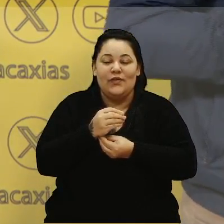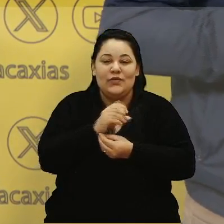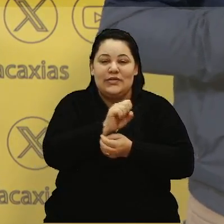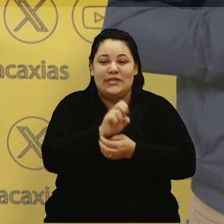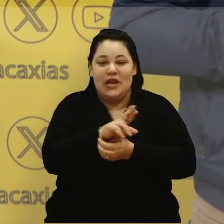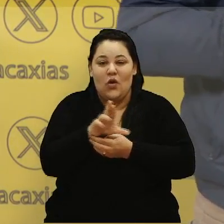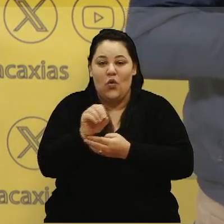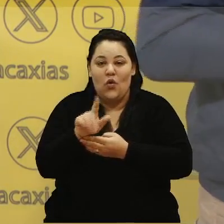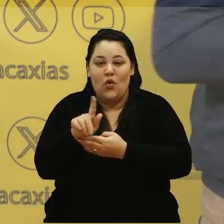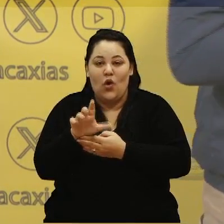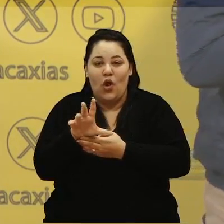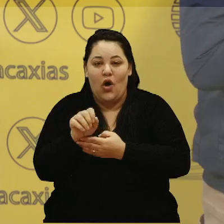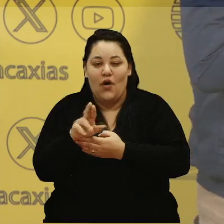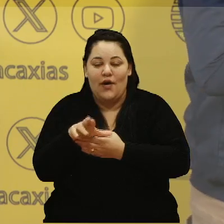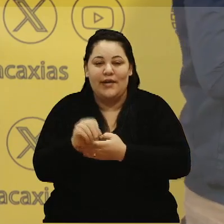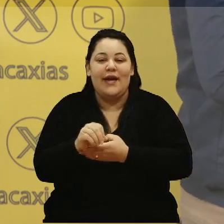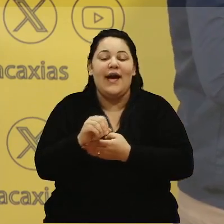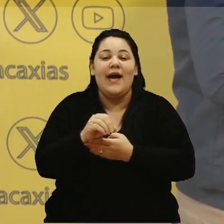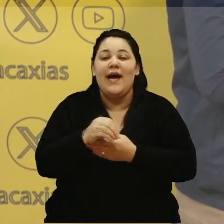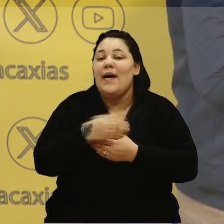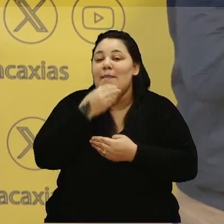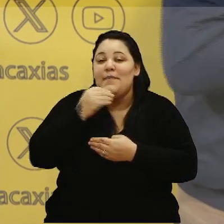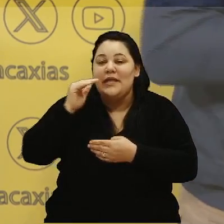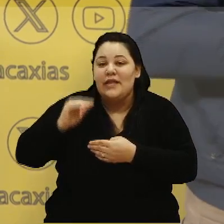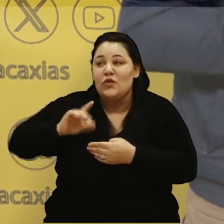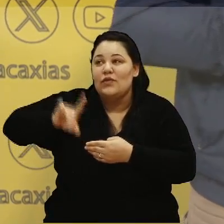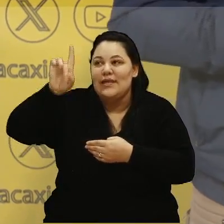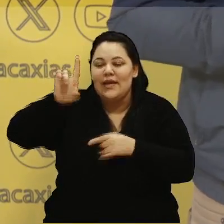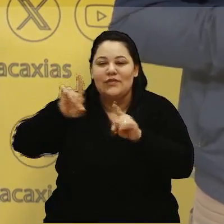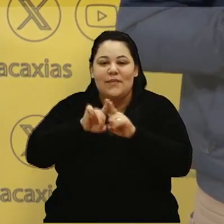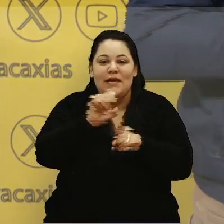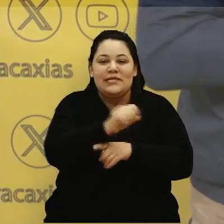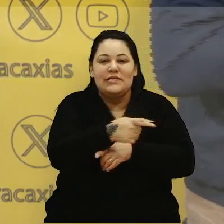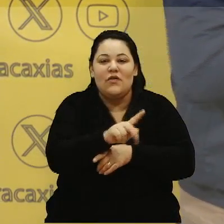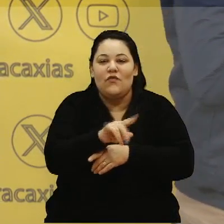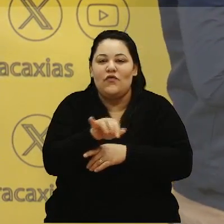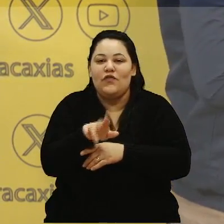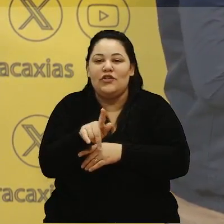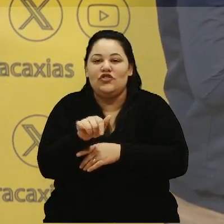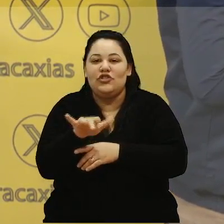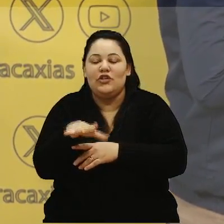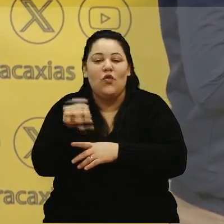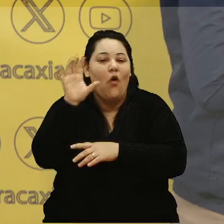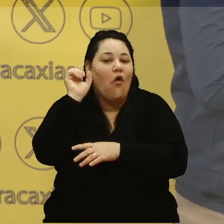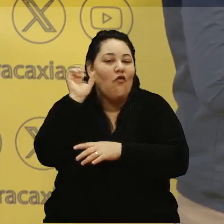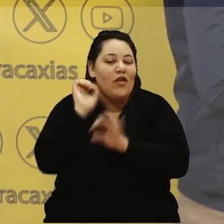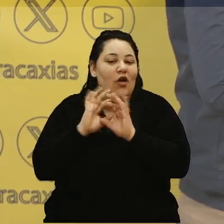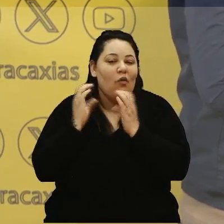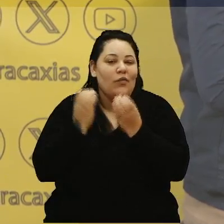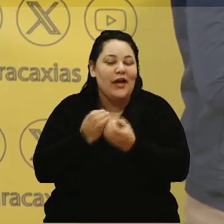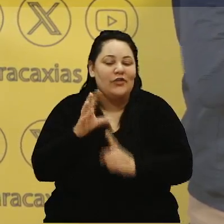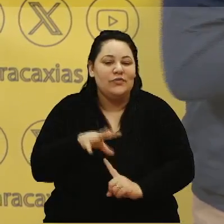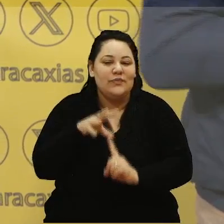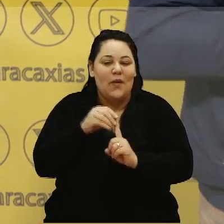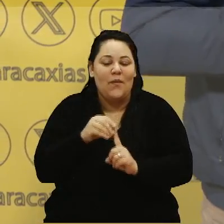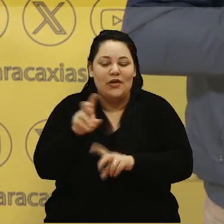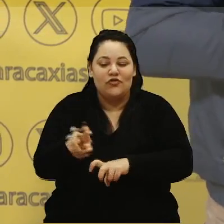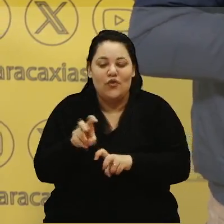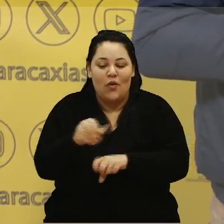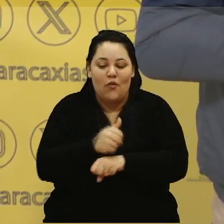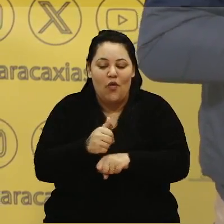Comunidade Menino Deus e São Vigílio, ouvindo a comunidade do interior, principalmente os nossos agricultores, o homem do campo, as